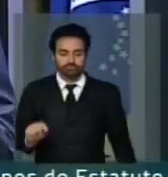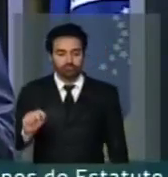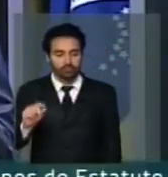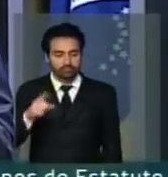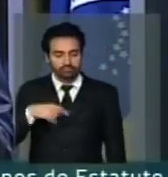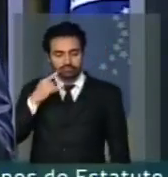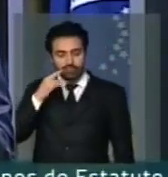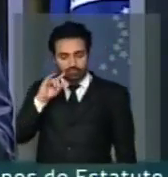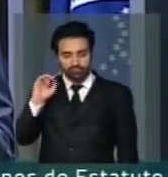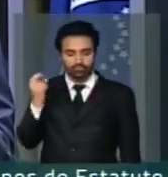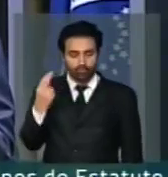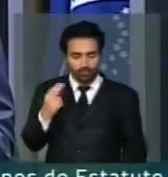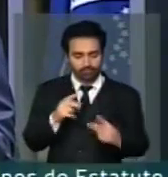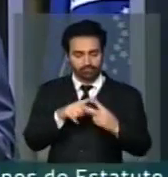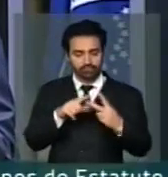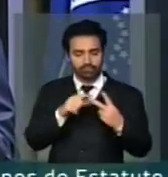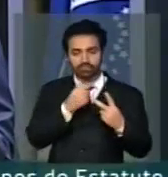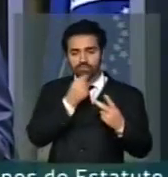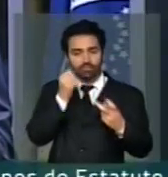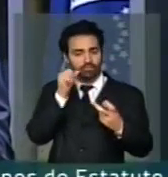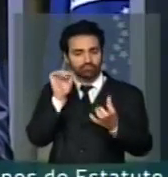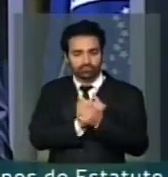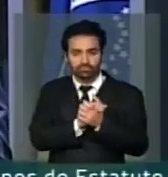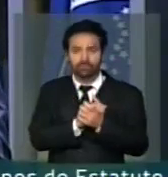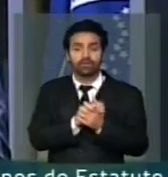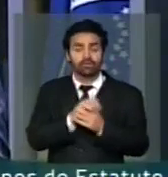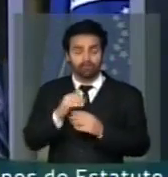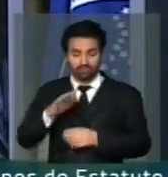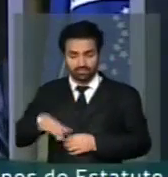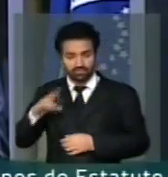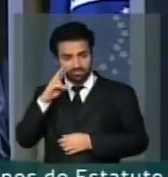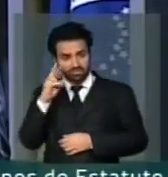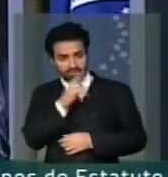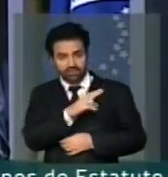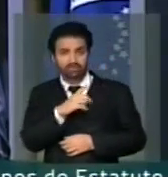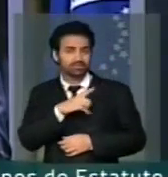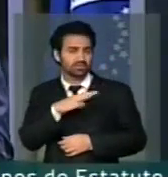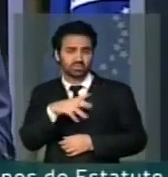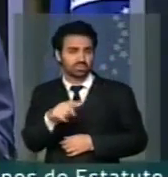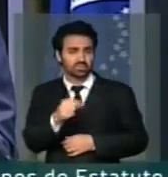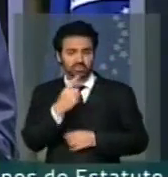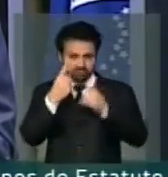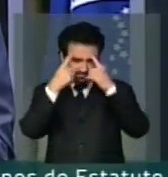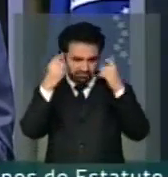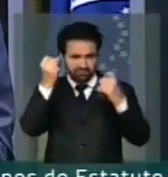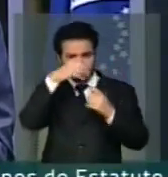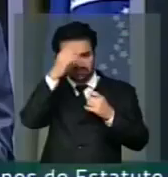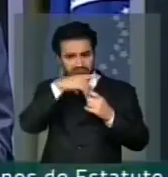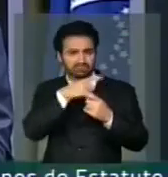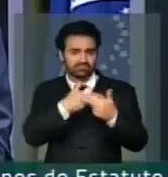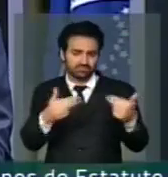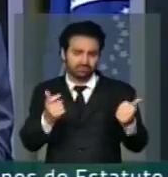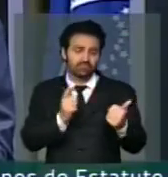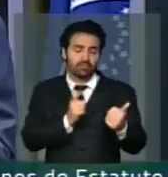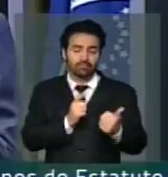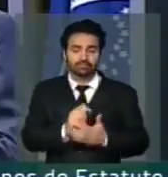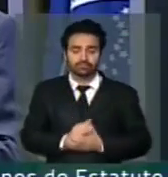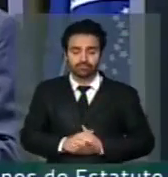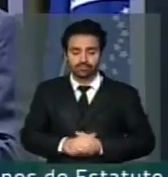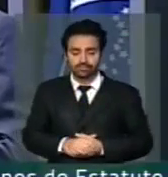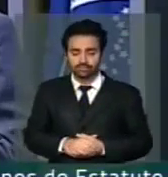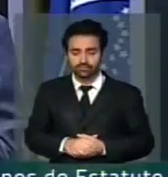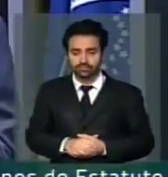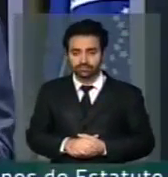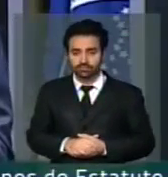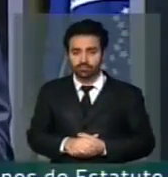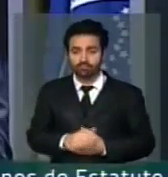conflitos entre casais, que tornam crianças testemunhas de agressões e de toda forma de violência. Os riscos relacionados ao